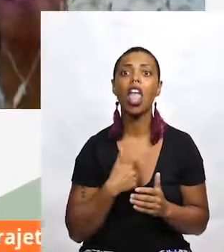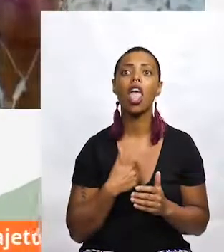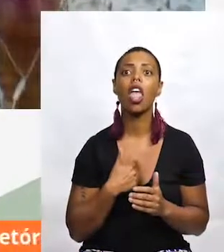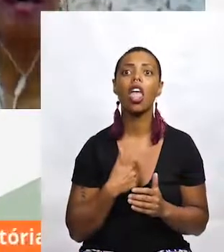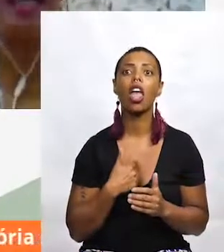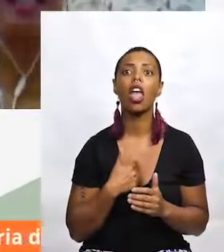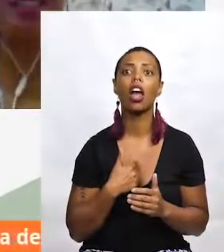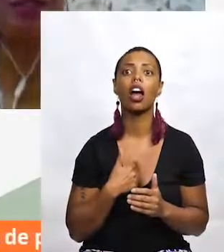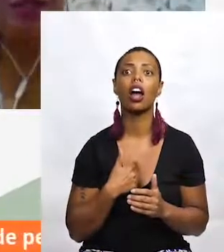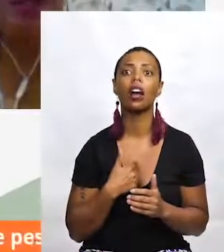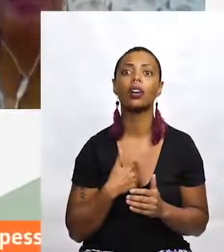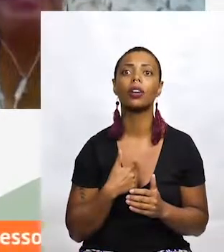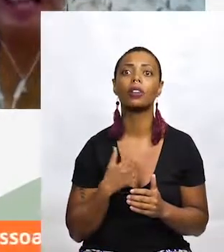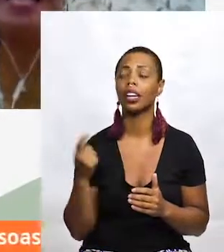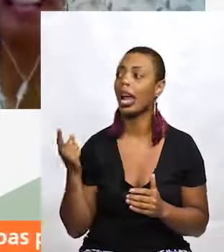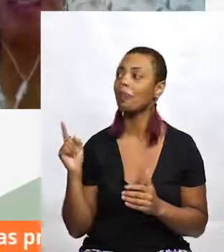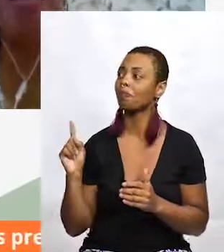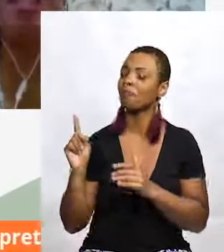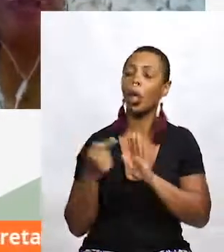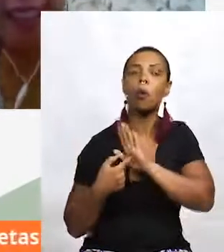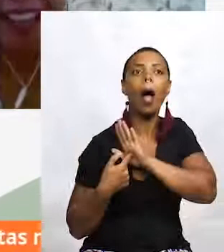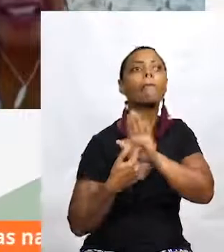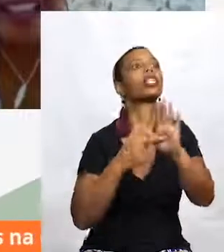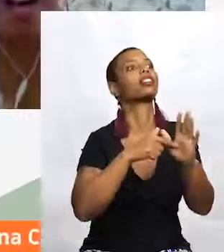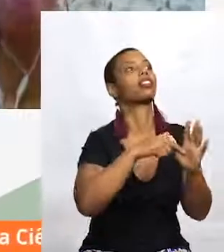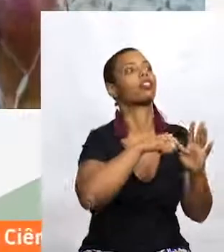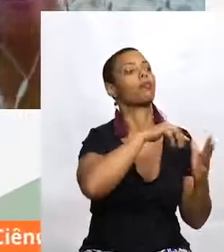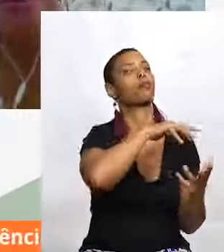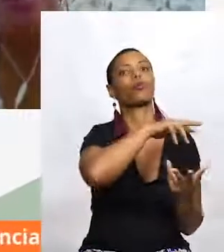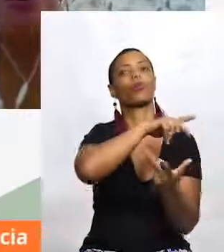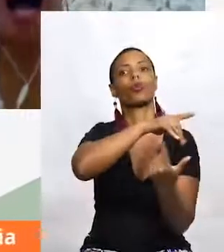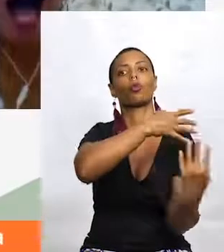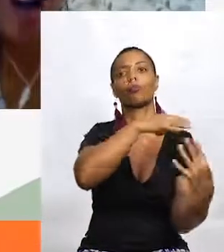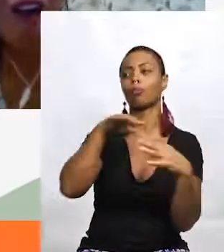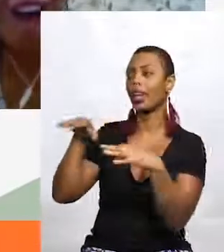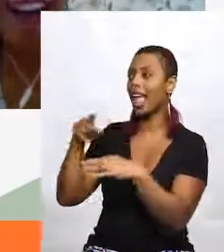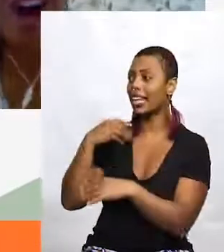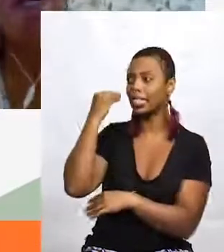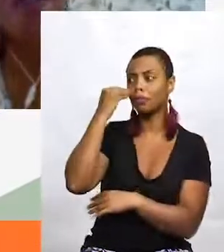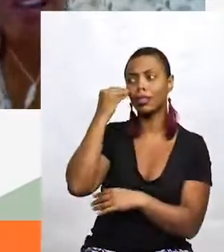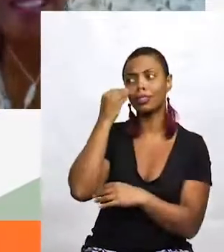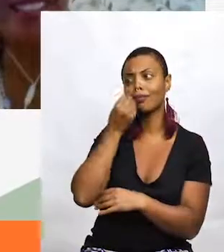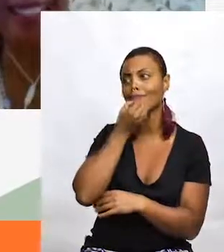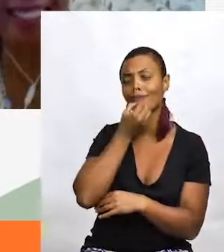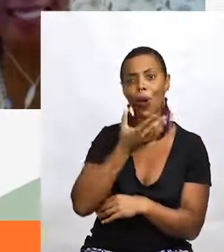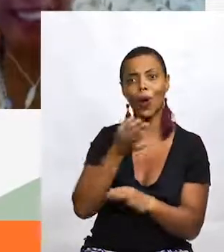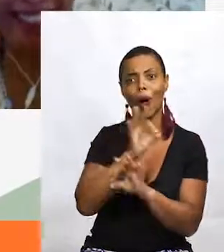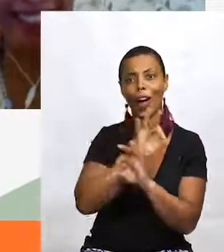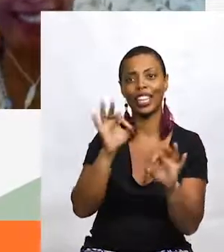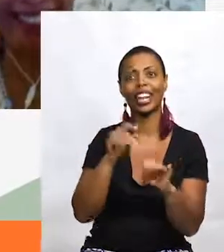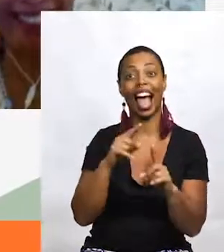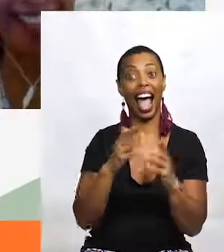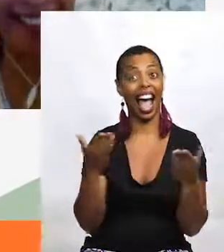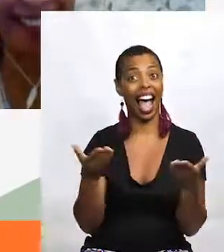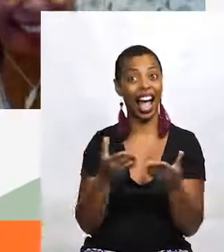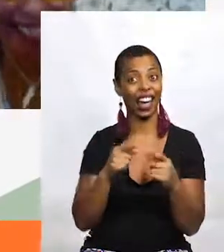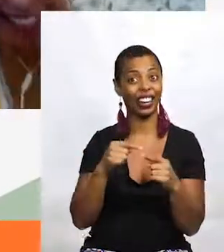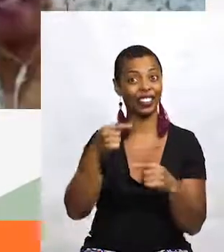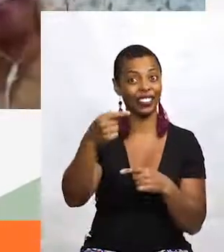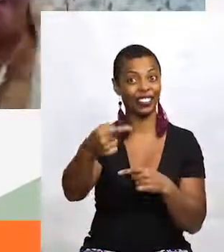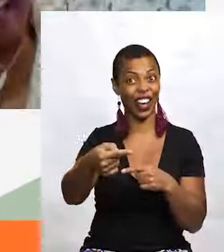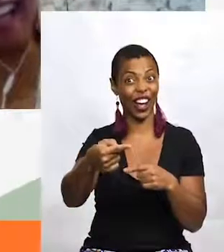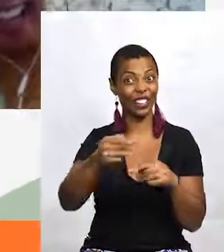apresentando a PAN para o resto do mundo. E está sendo uma experiência muito boa. Agora, o próximo projeto é ir para os